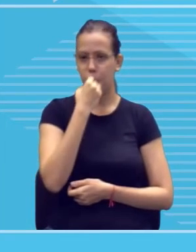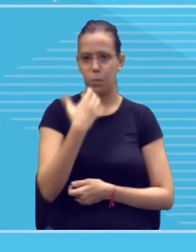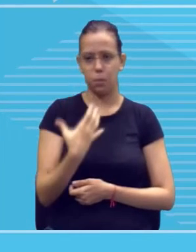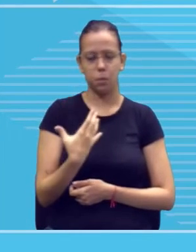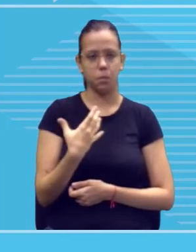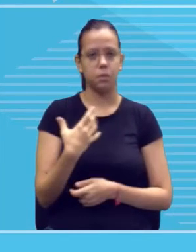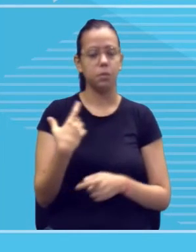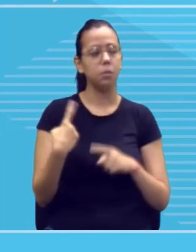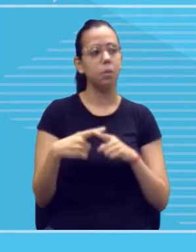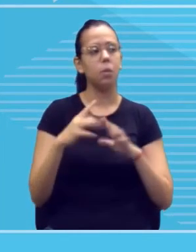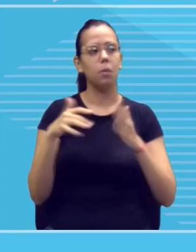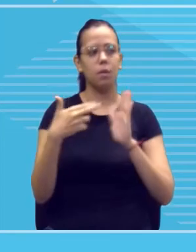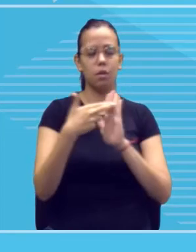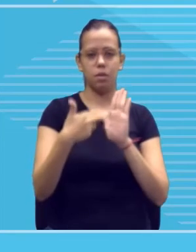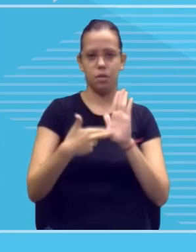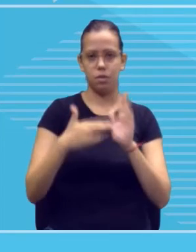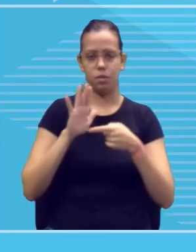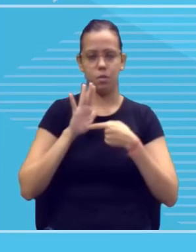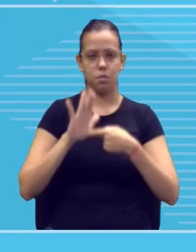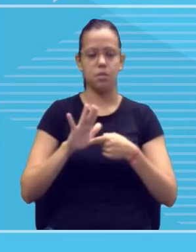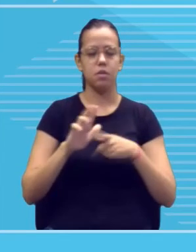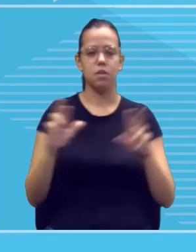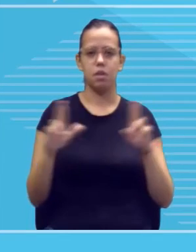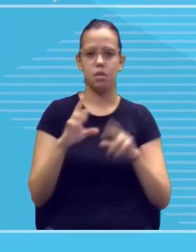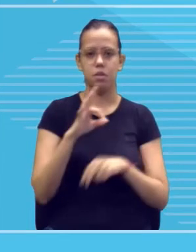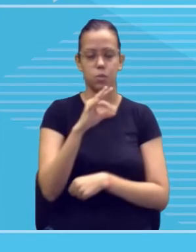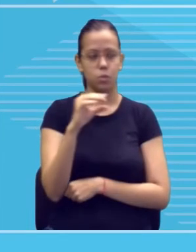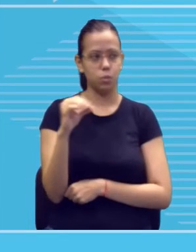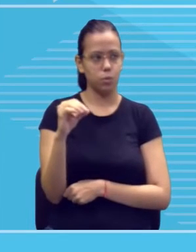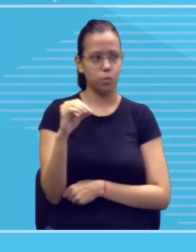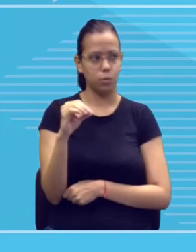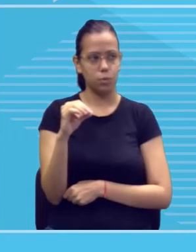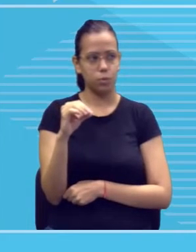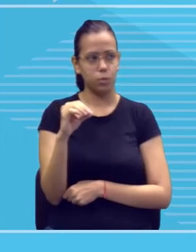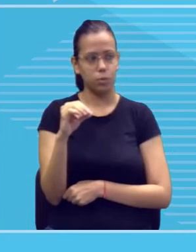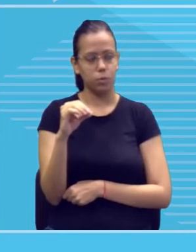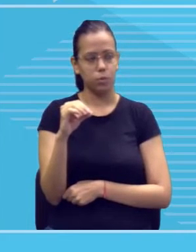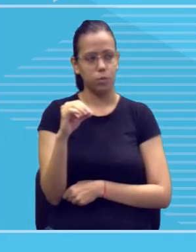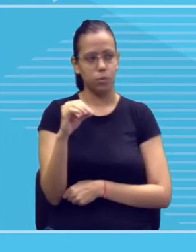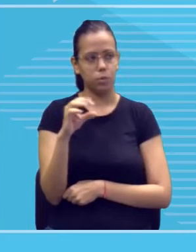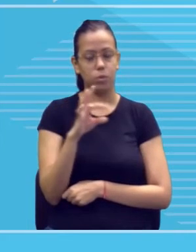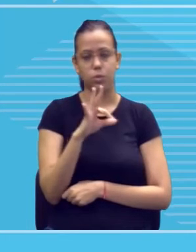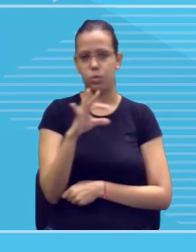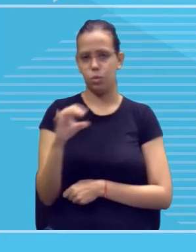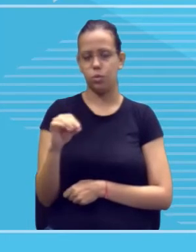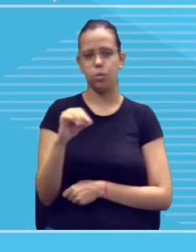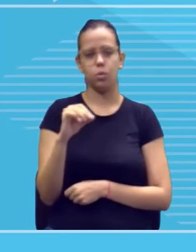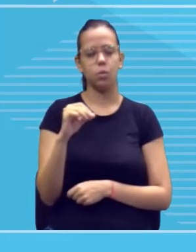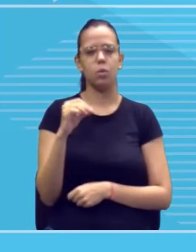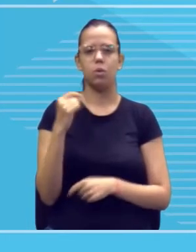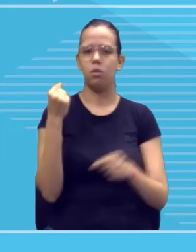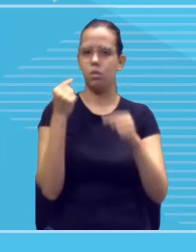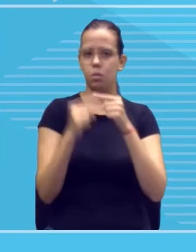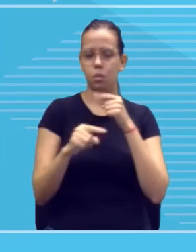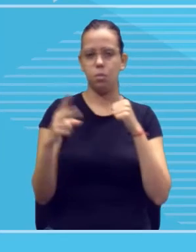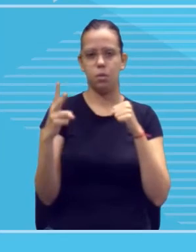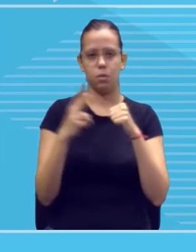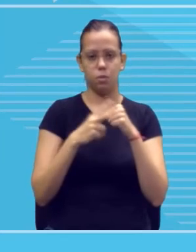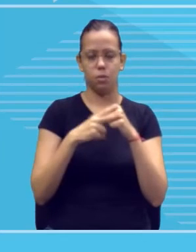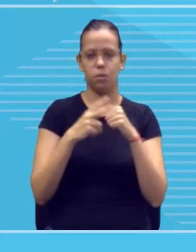Qual foi a regra que eu mostrei para vocês com relação a two jamais vai acompanhar verbo